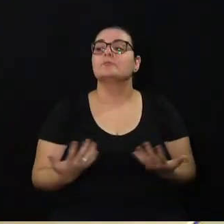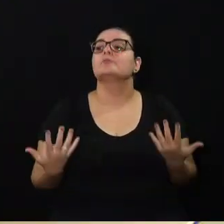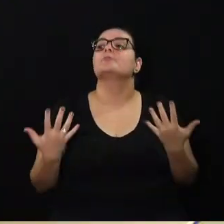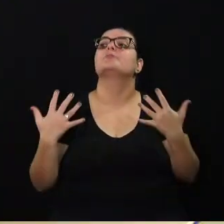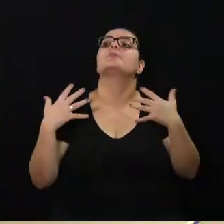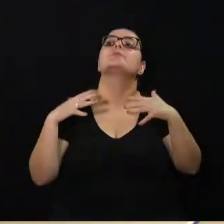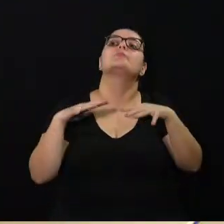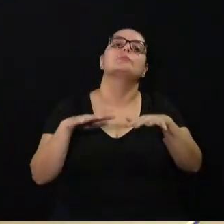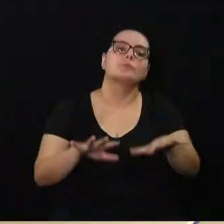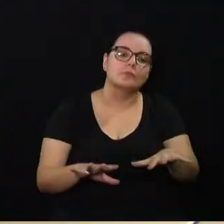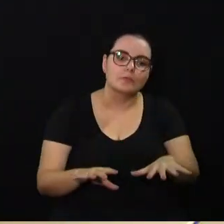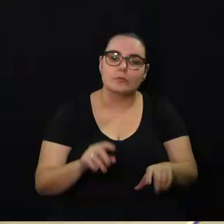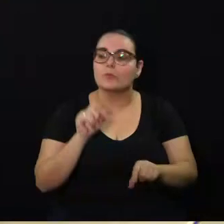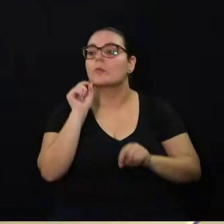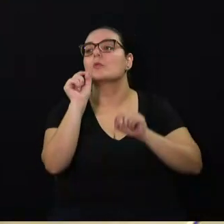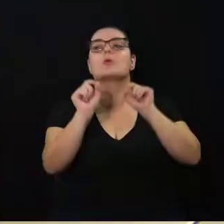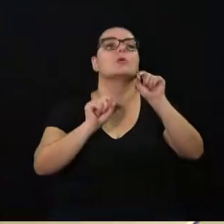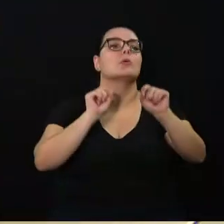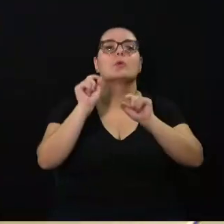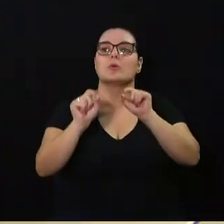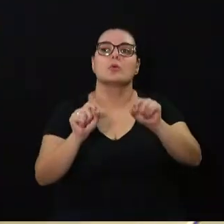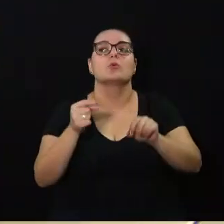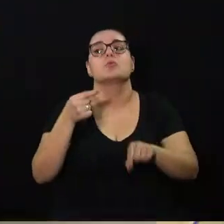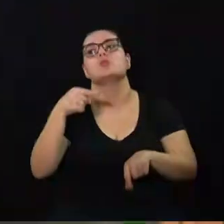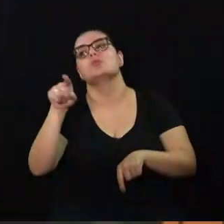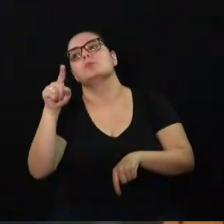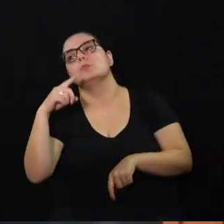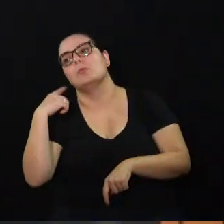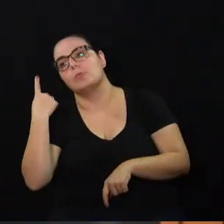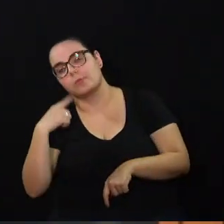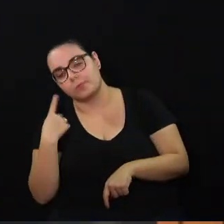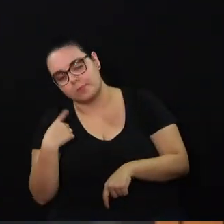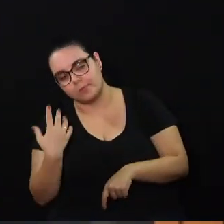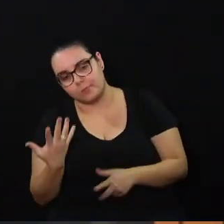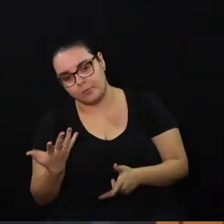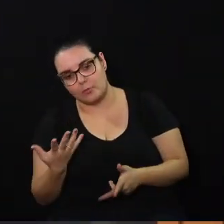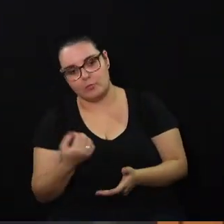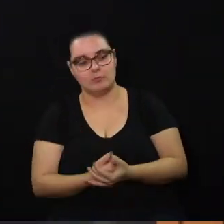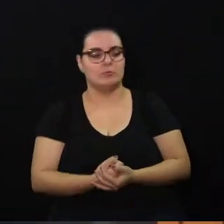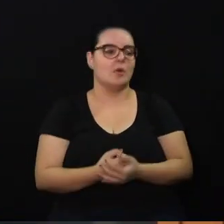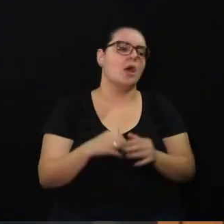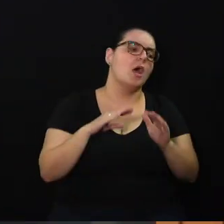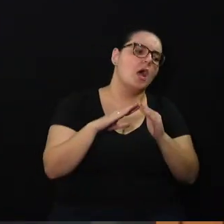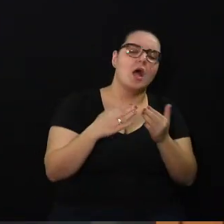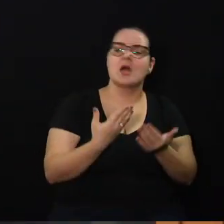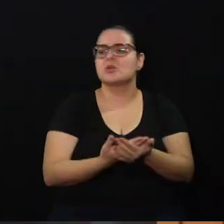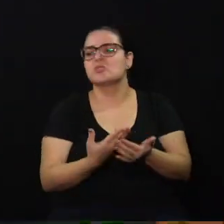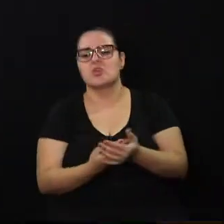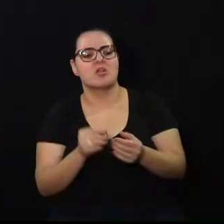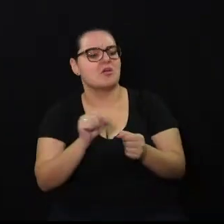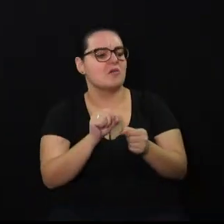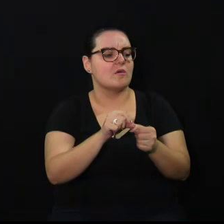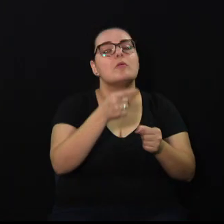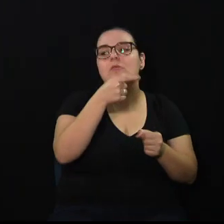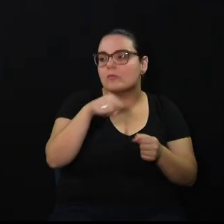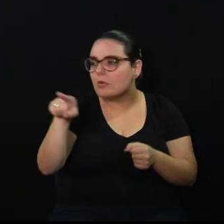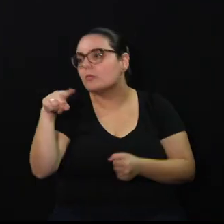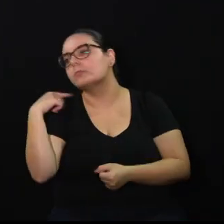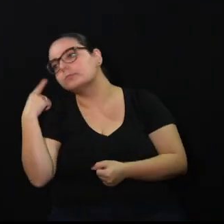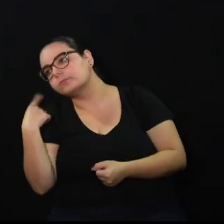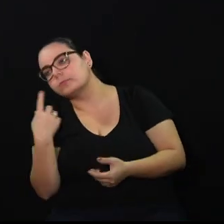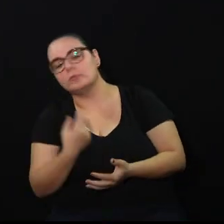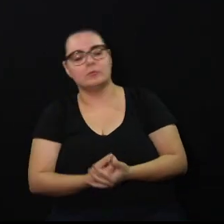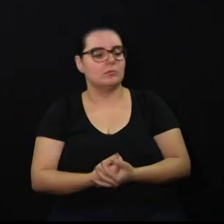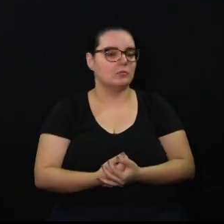sente muito isso é tudo vai para o advogado então a escola num não faz tal coisa vão para advogado